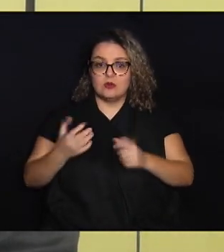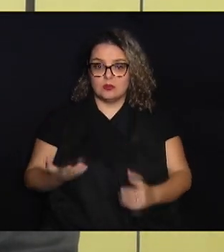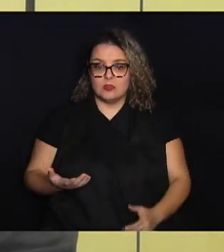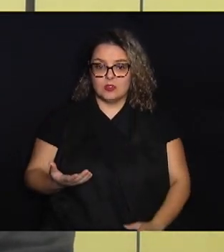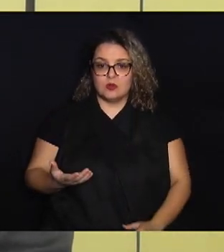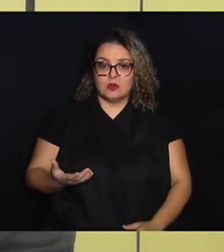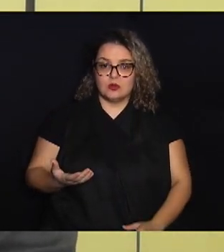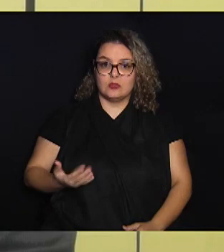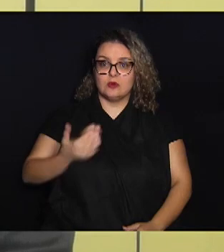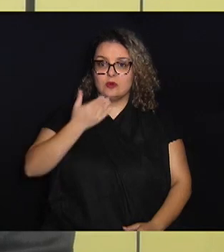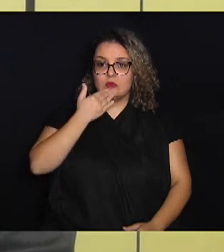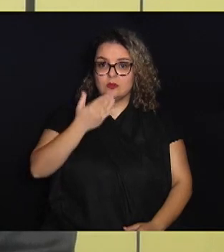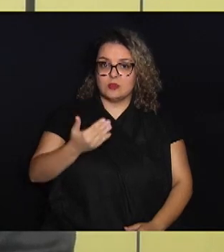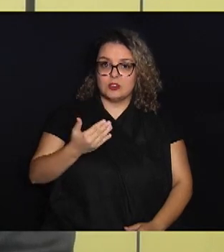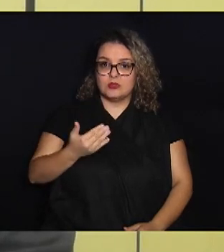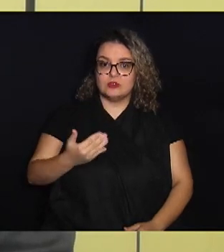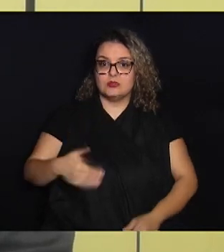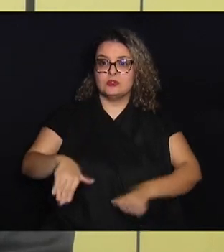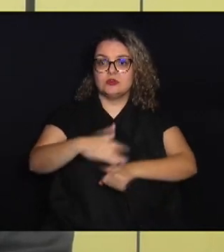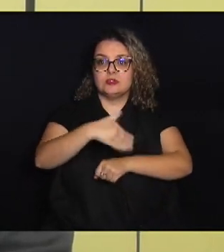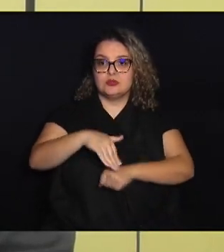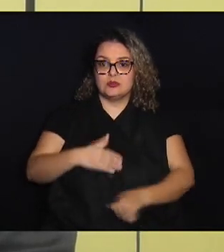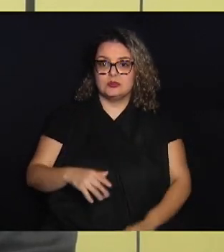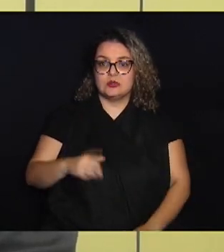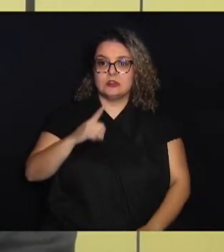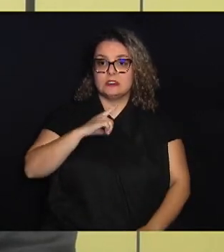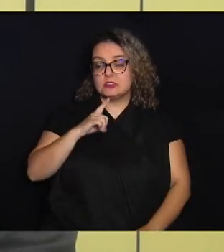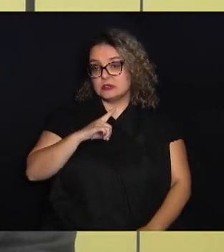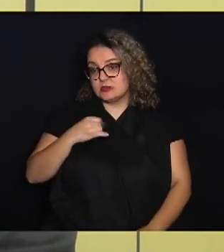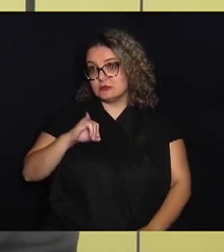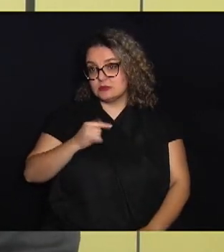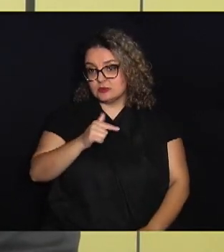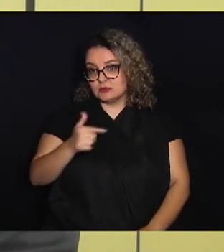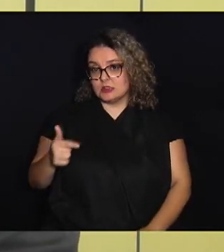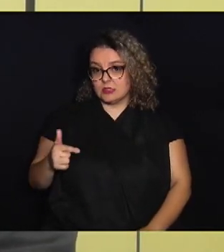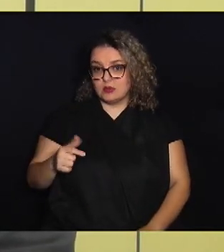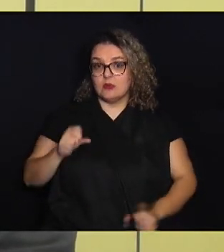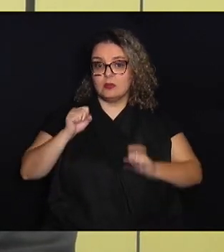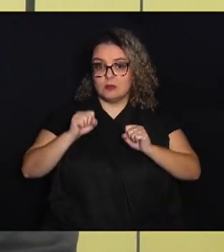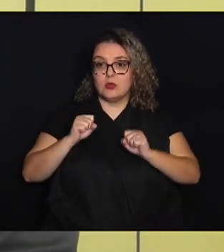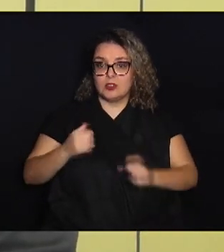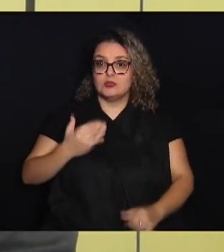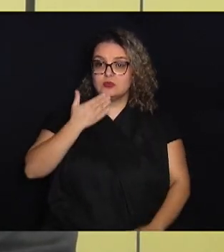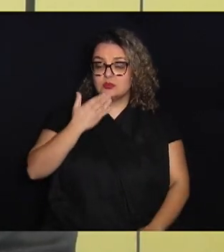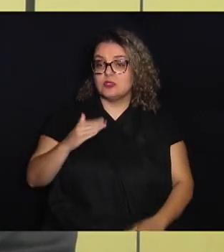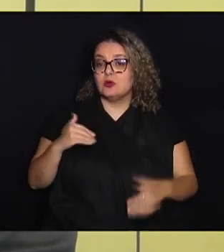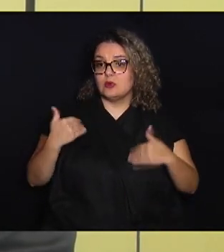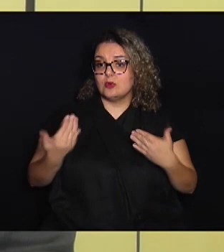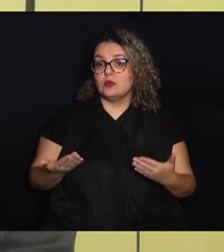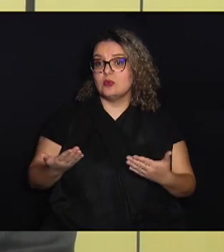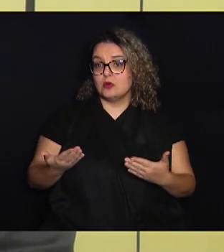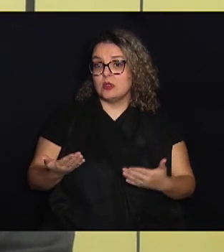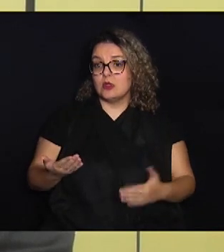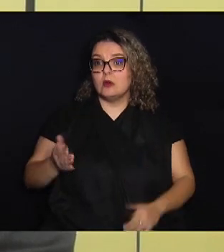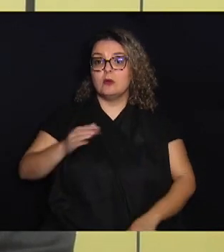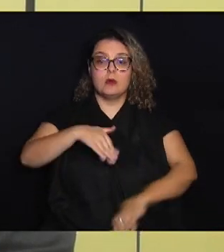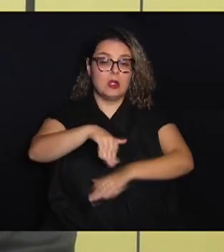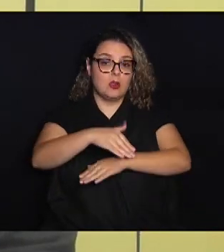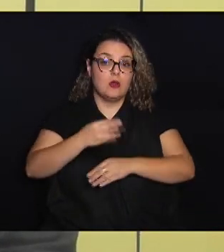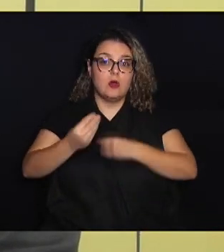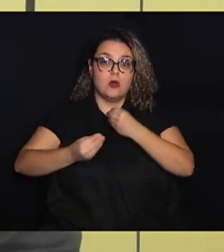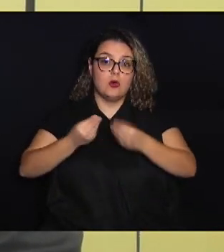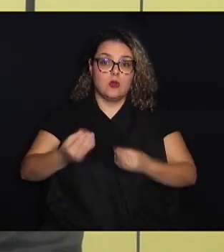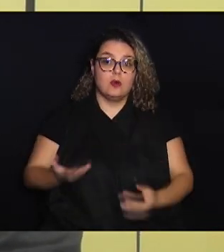o seu pedido de rua ali. Caso ele não esteja ainda listado, você pode pedir ali qual a sua rua, como que você